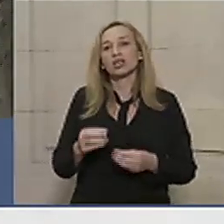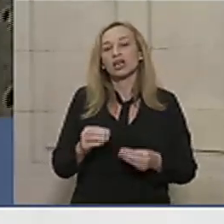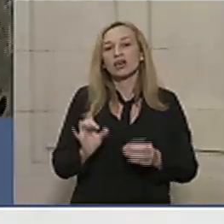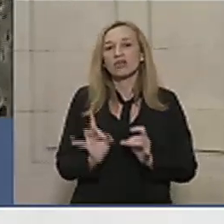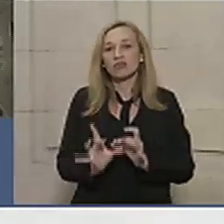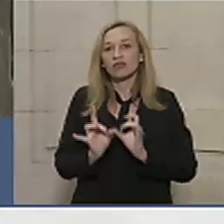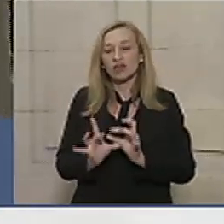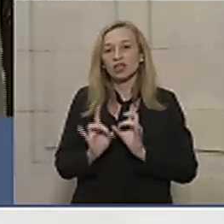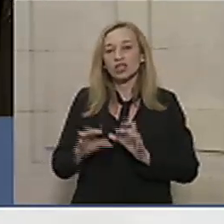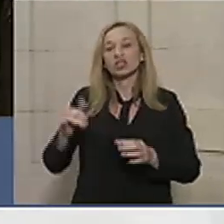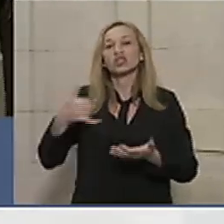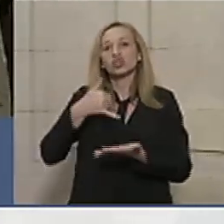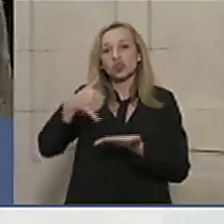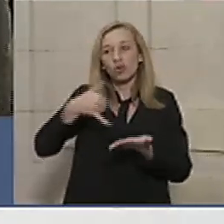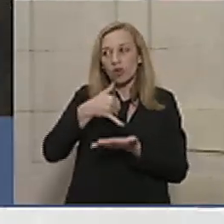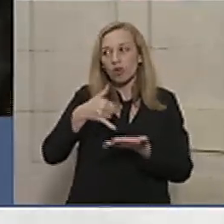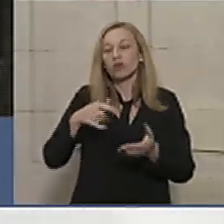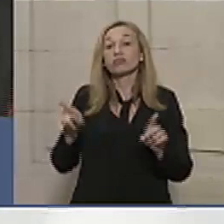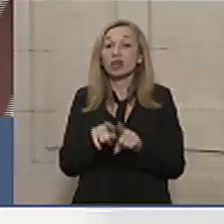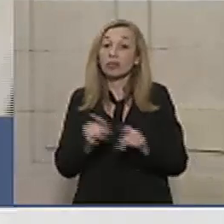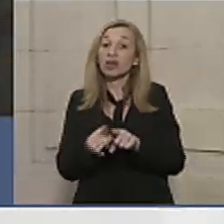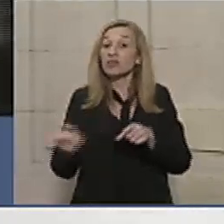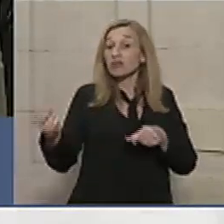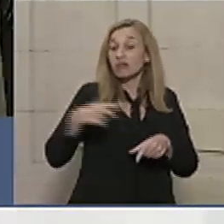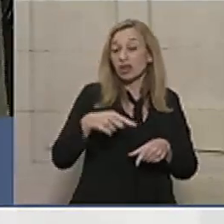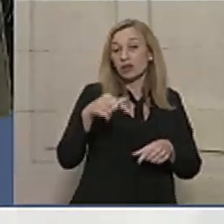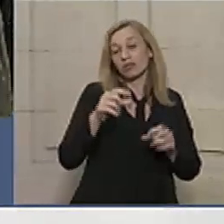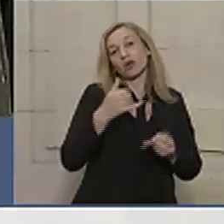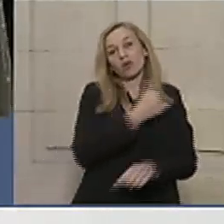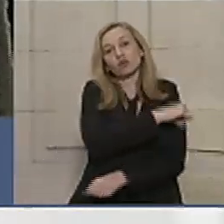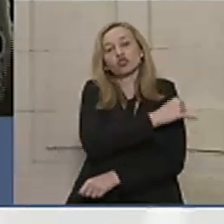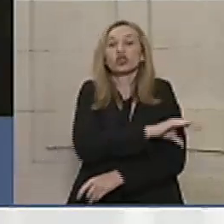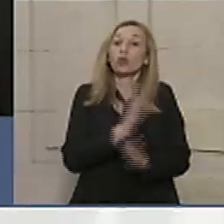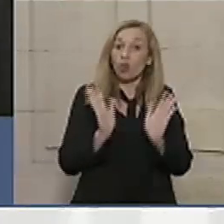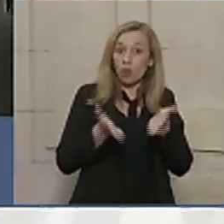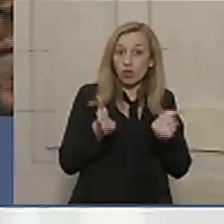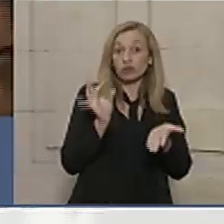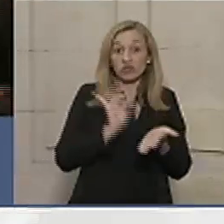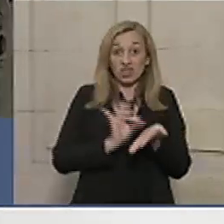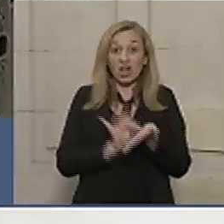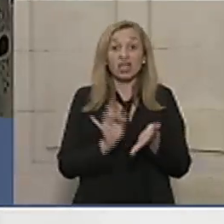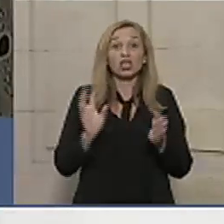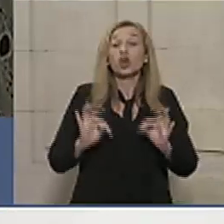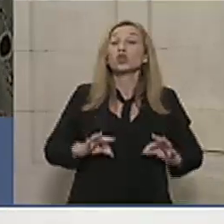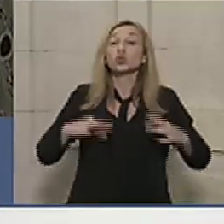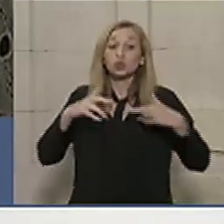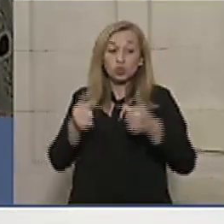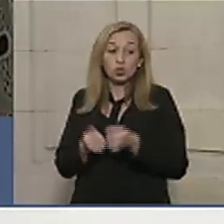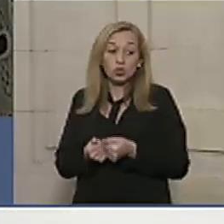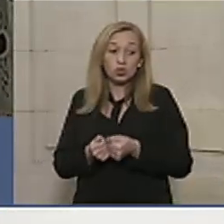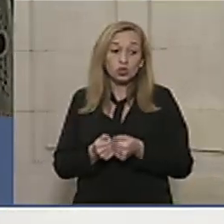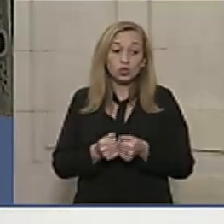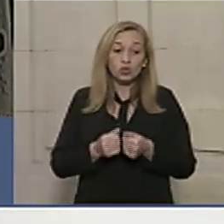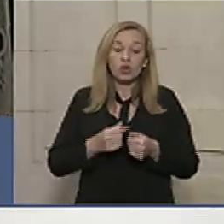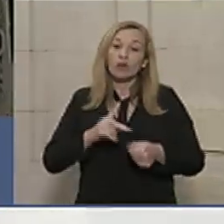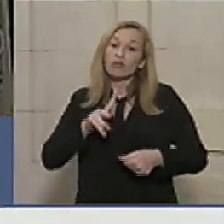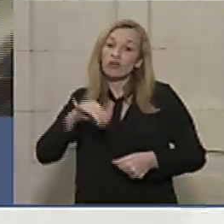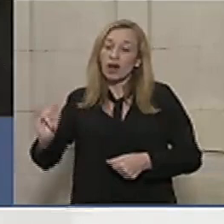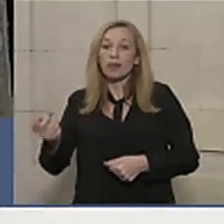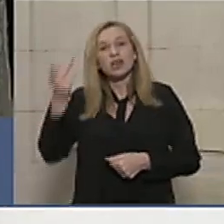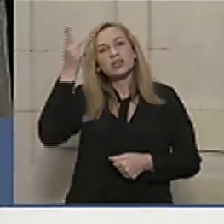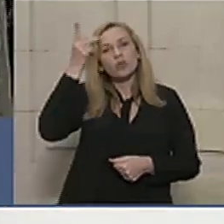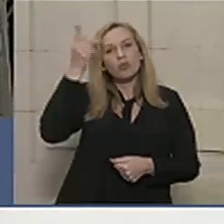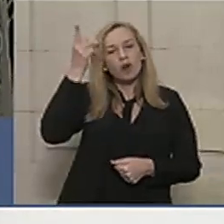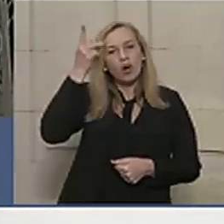óleo também venham para o Rio de Janeiro. Na realidade, hoje tem sido tudo vai para São Paulo, e